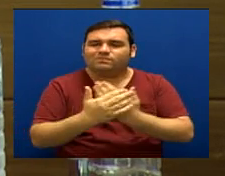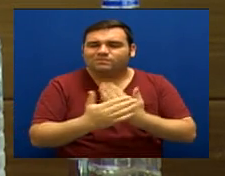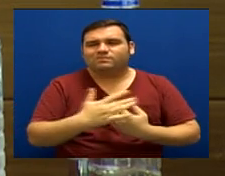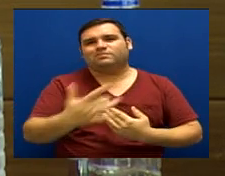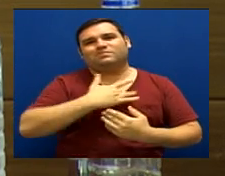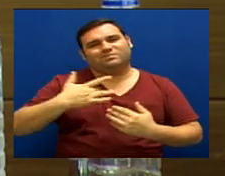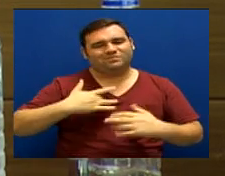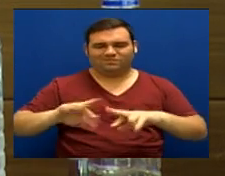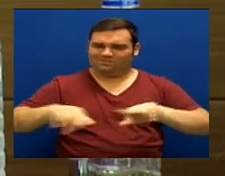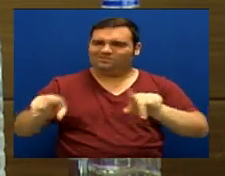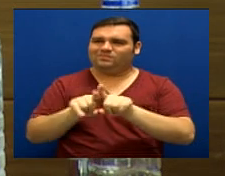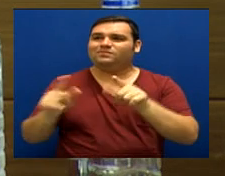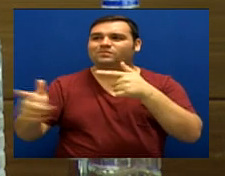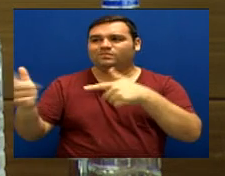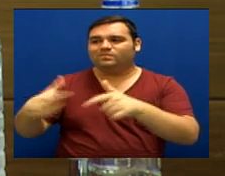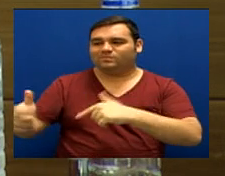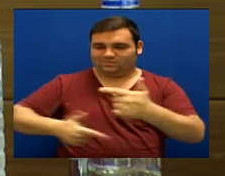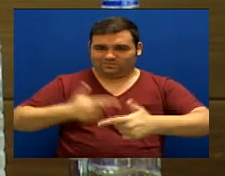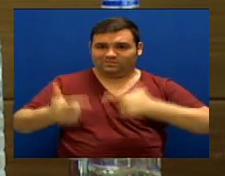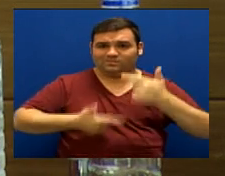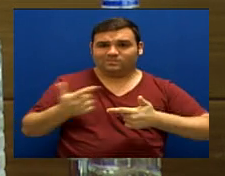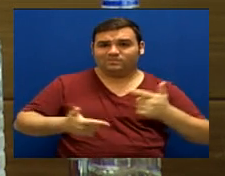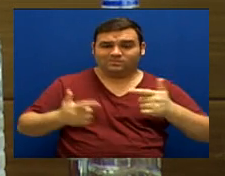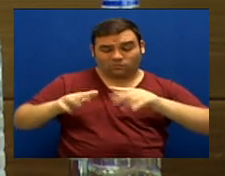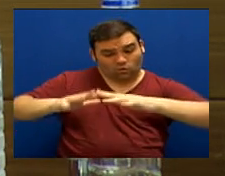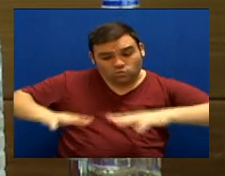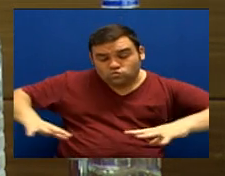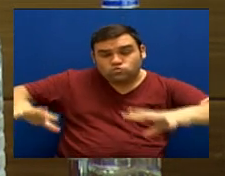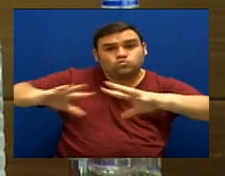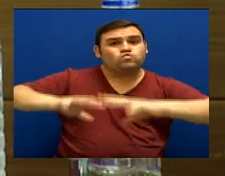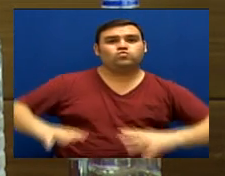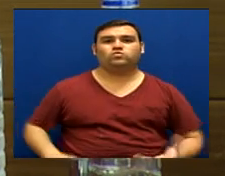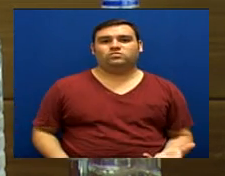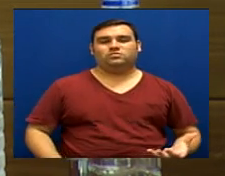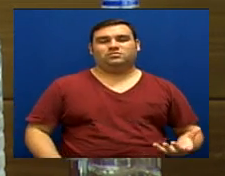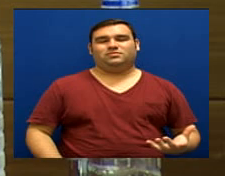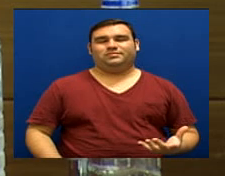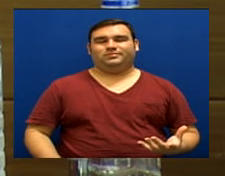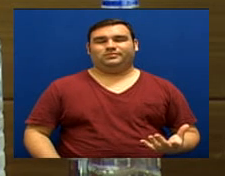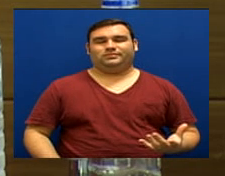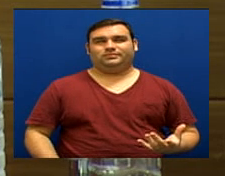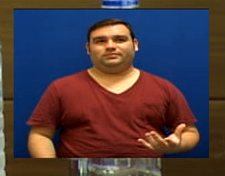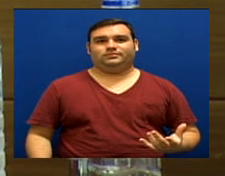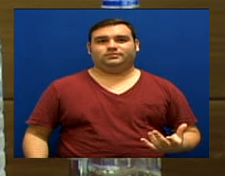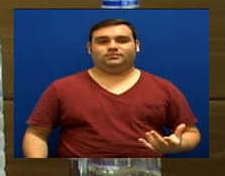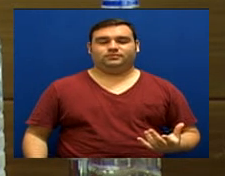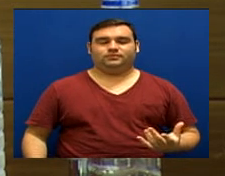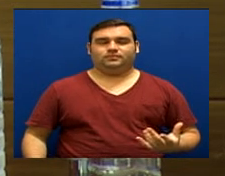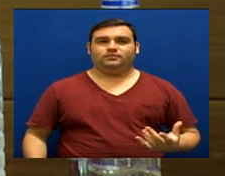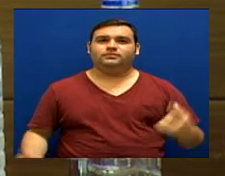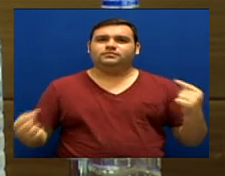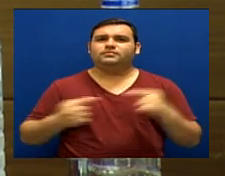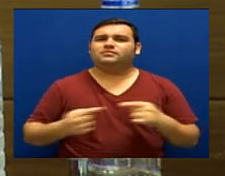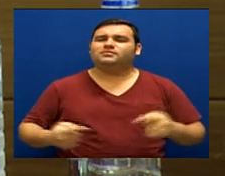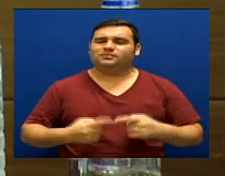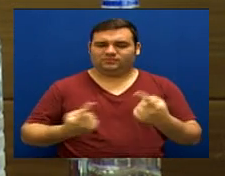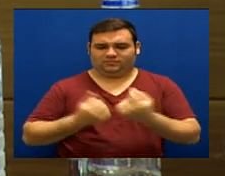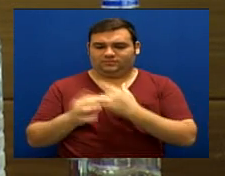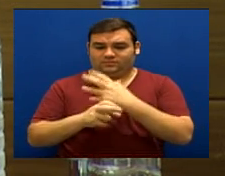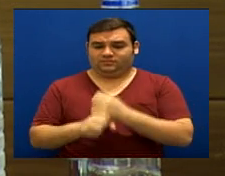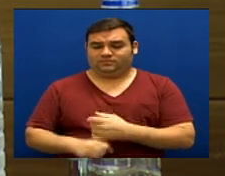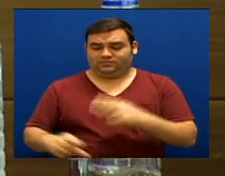como os demais servidores um global dentro da do orçamento municipal